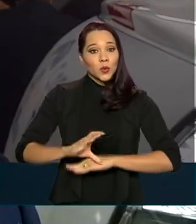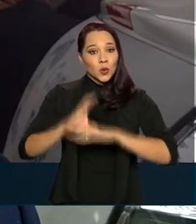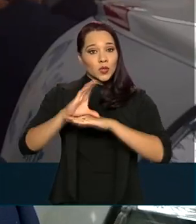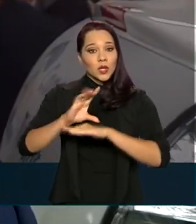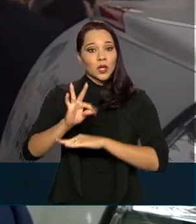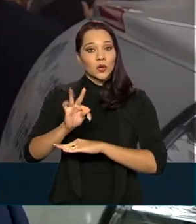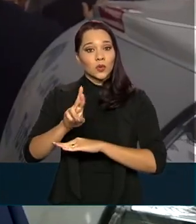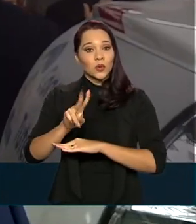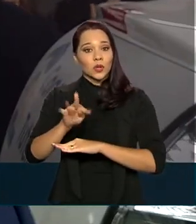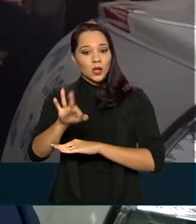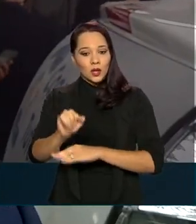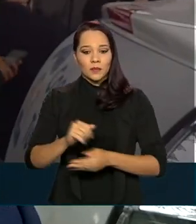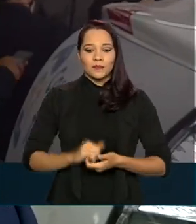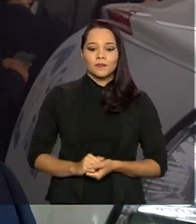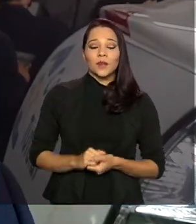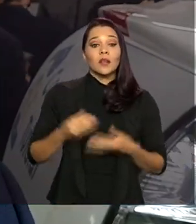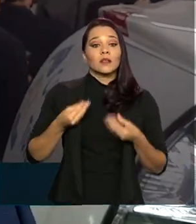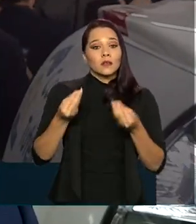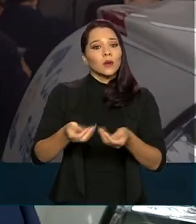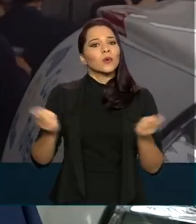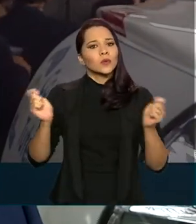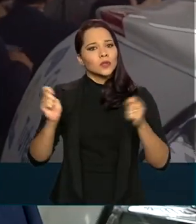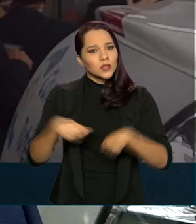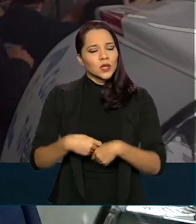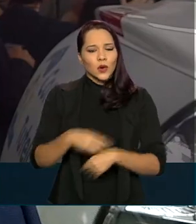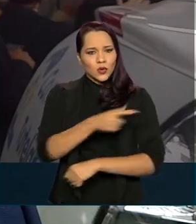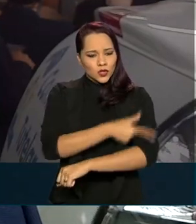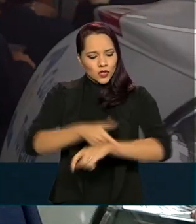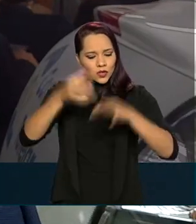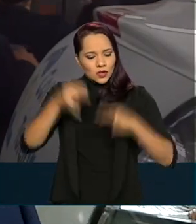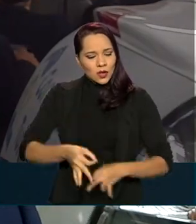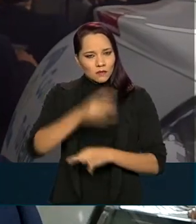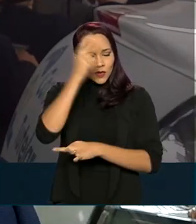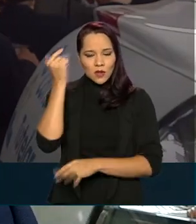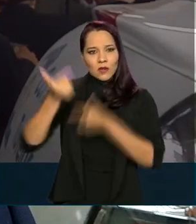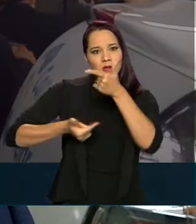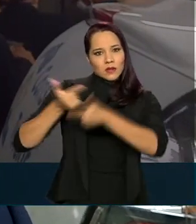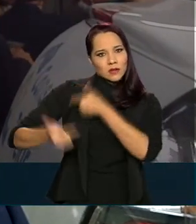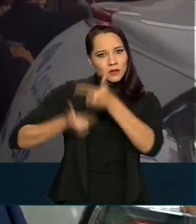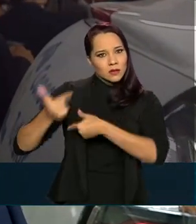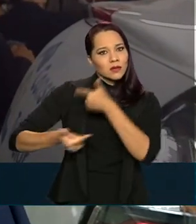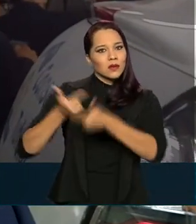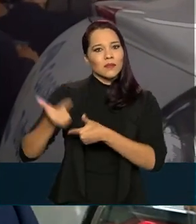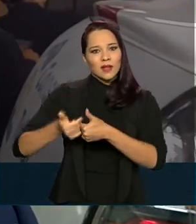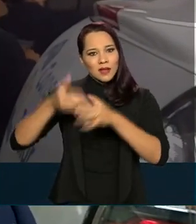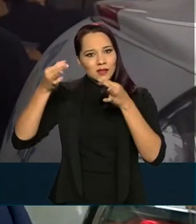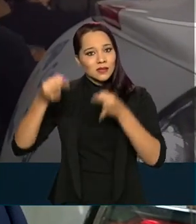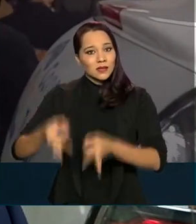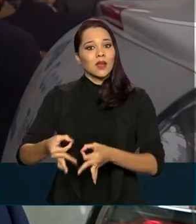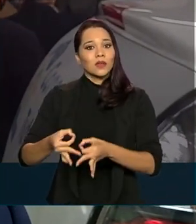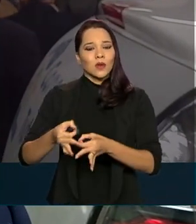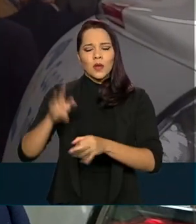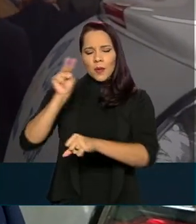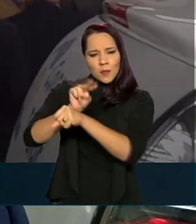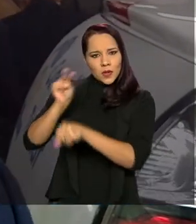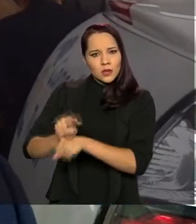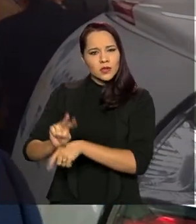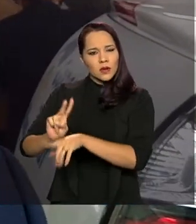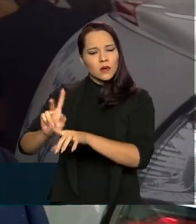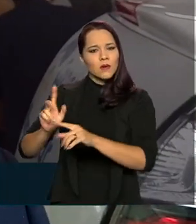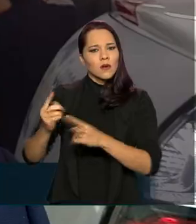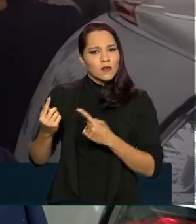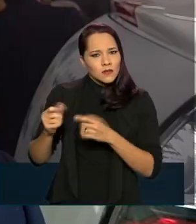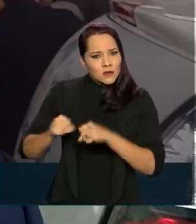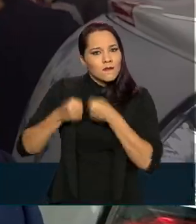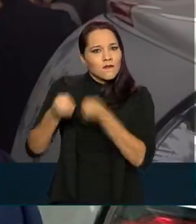Estamos dando condições e dignidade para os nossos conselheiros trabalharem de uma maneira adequada na proteção, na defesa